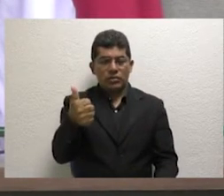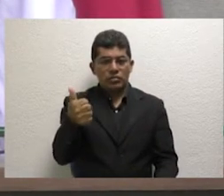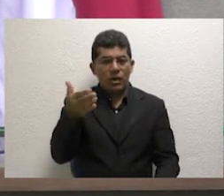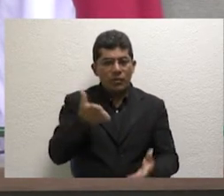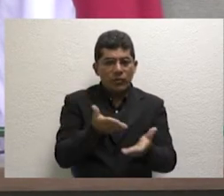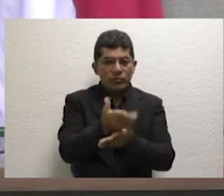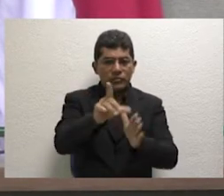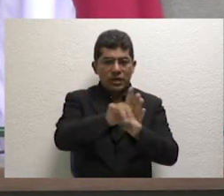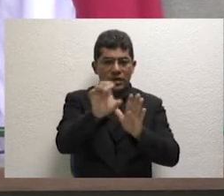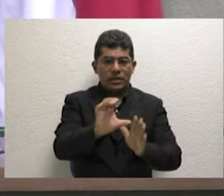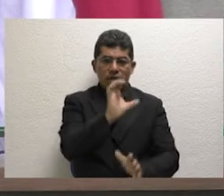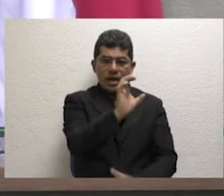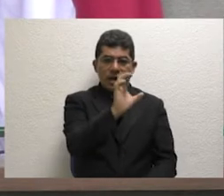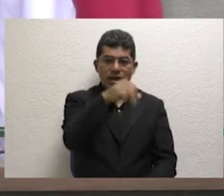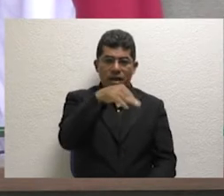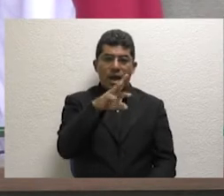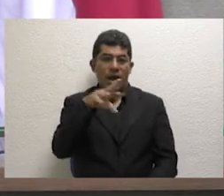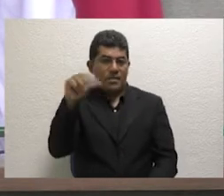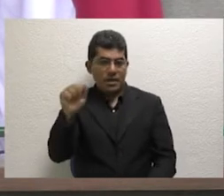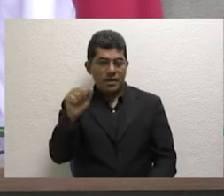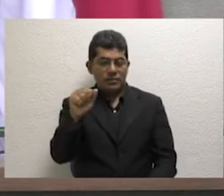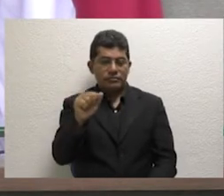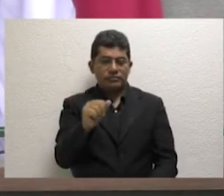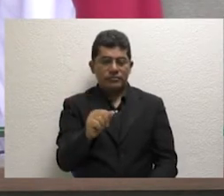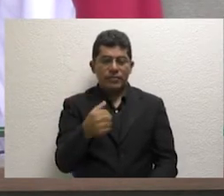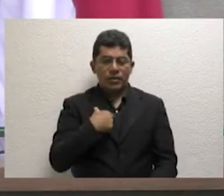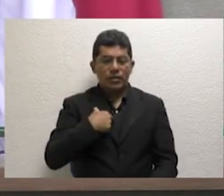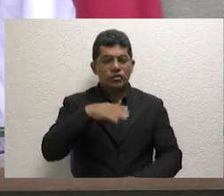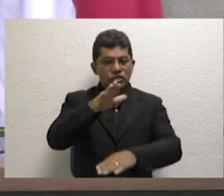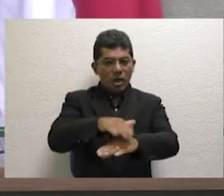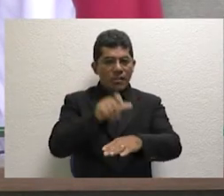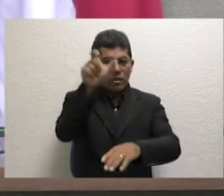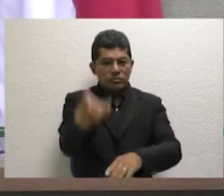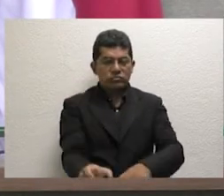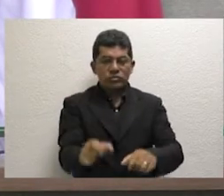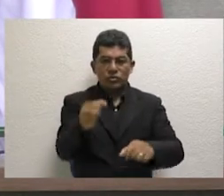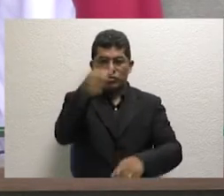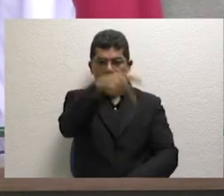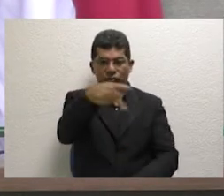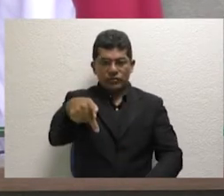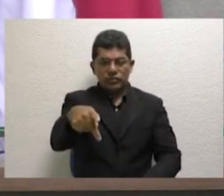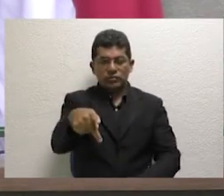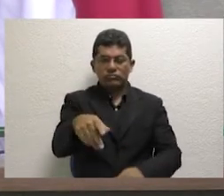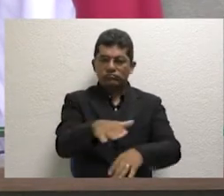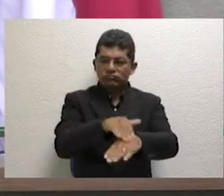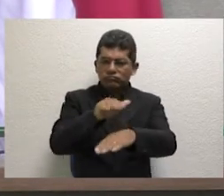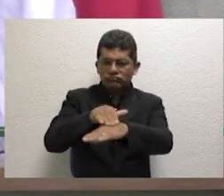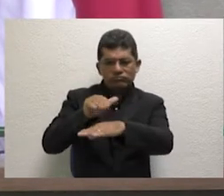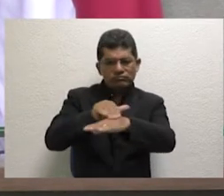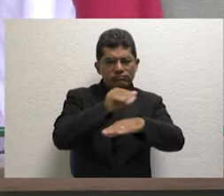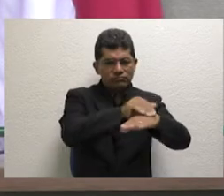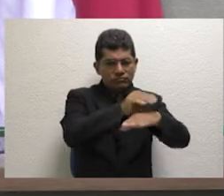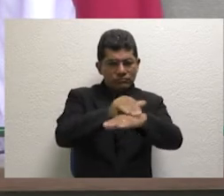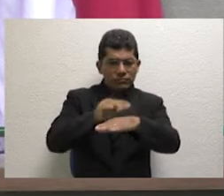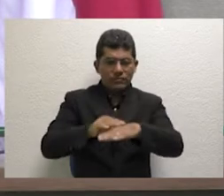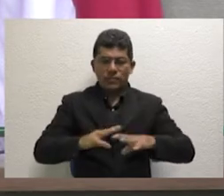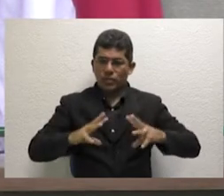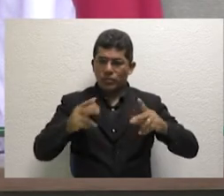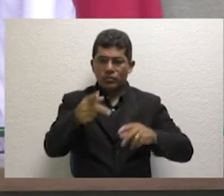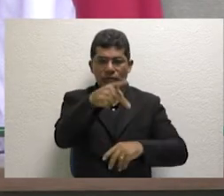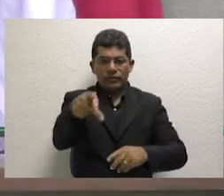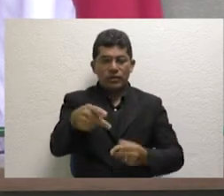naquela câmara nós enquadramos os professores já começamos a enquadrar os professores dando